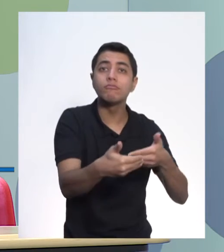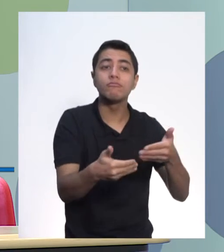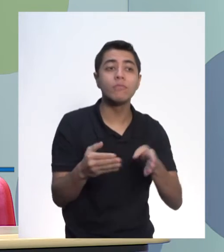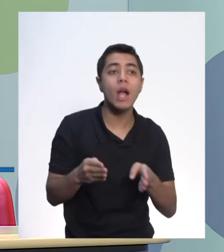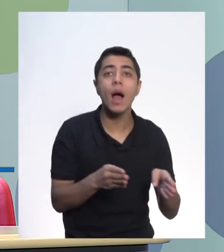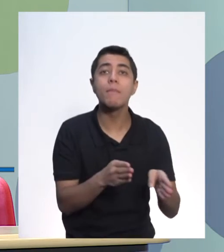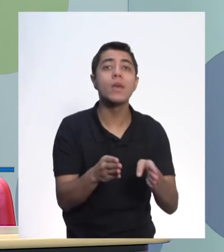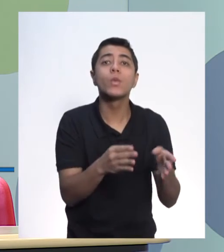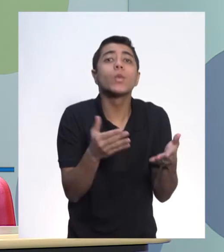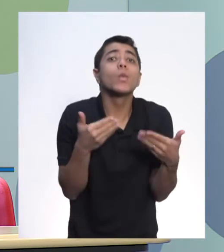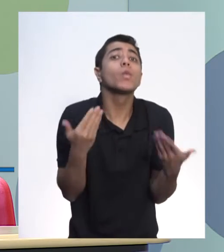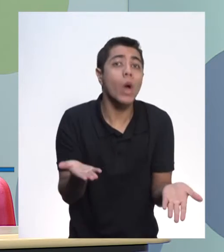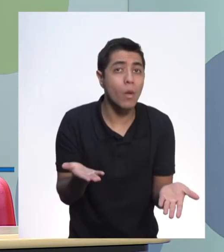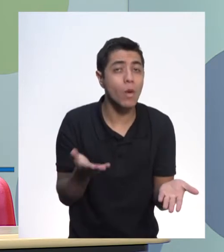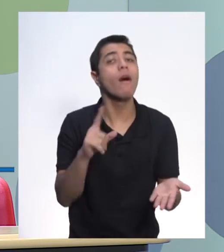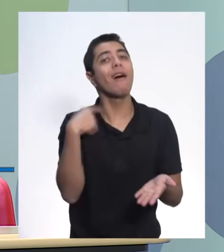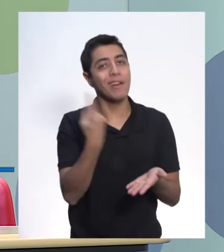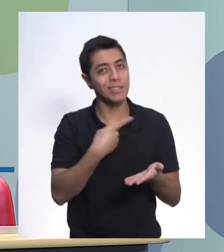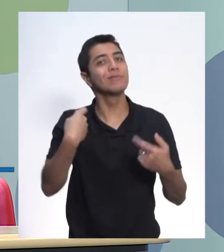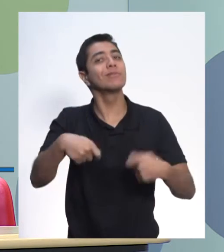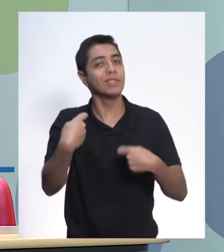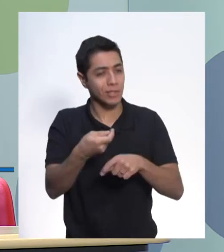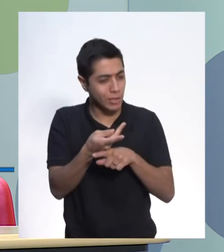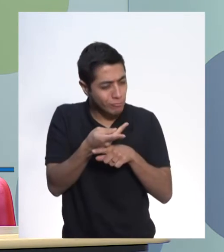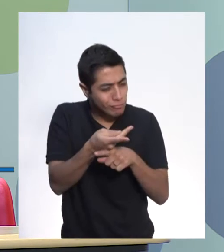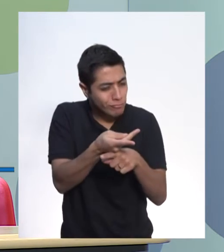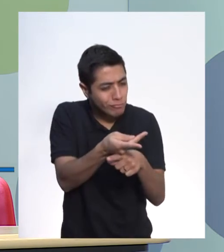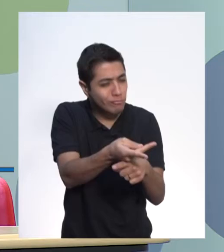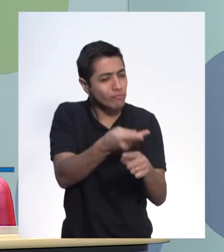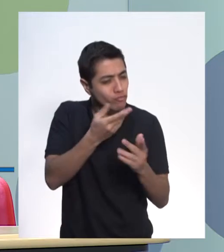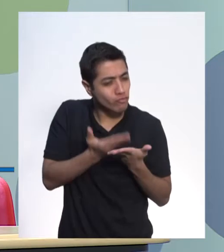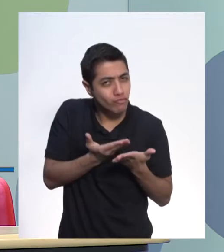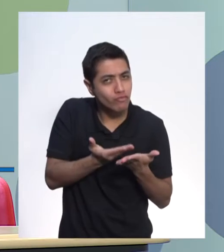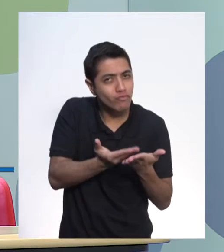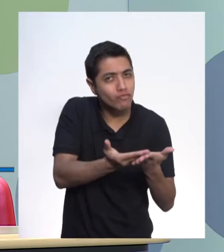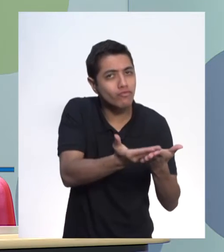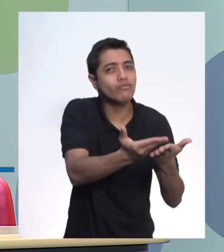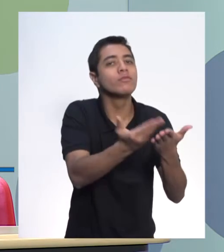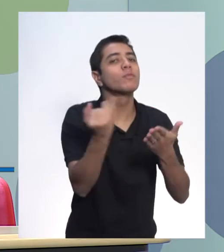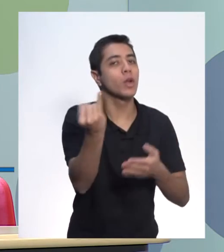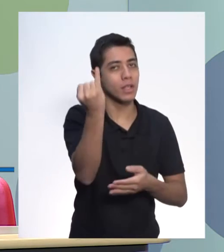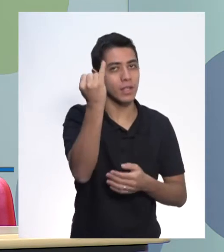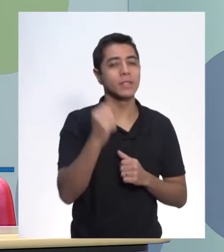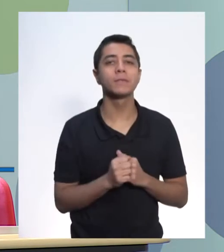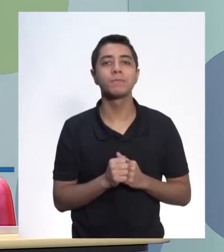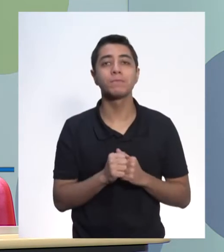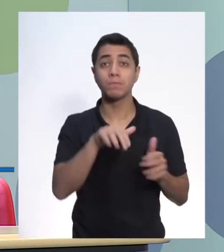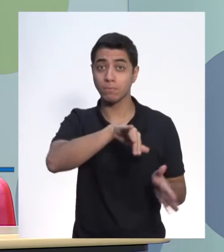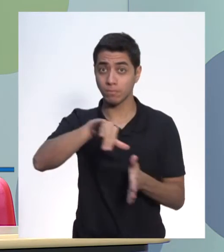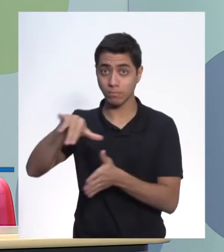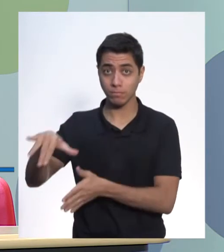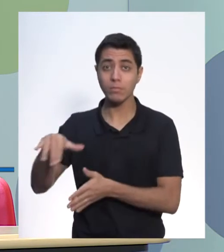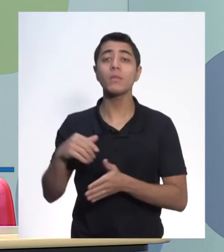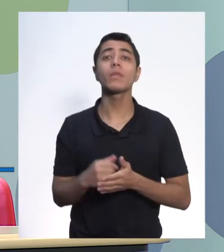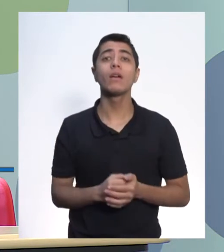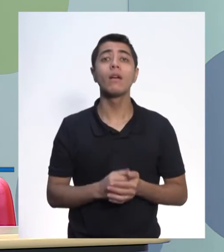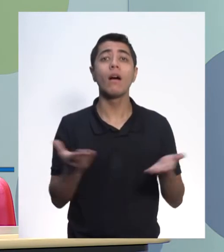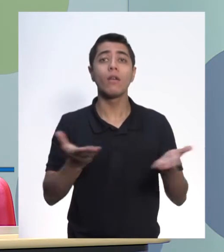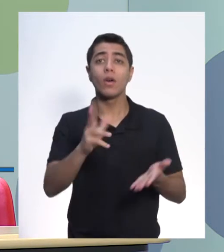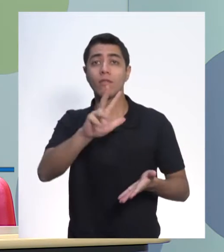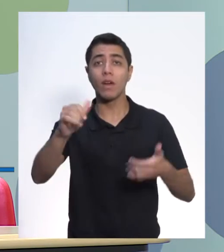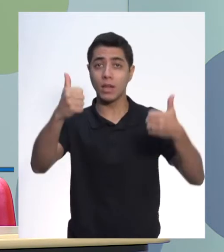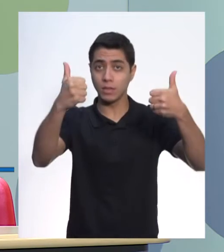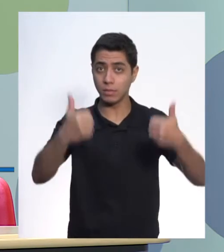caminho que foi percorrido? A gente tem que olhar esse percurso, esse caminho que foi seguido. O roteiro. A gente vai falar um pouquinho agora